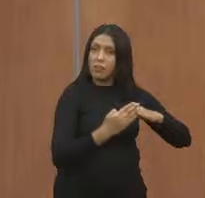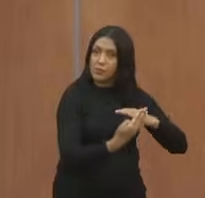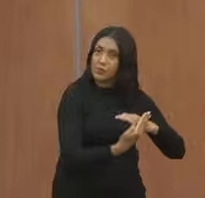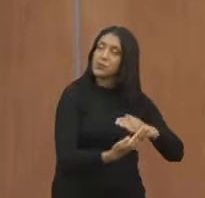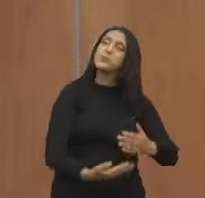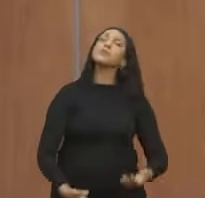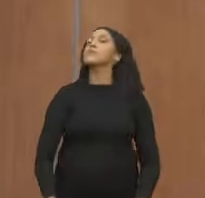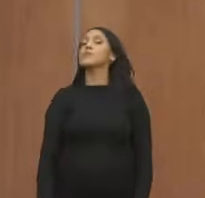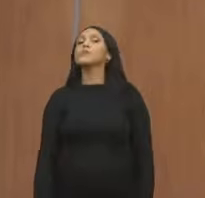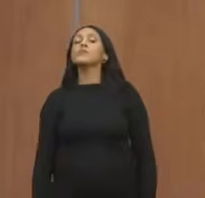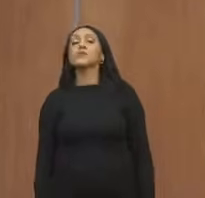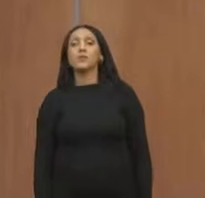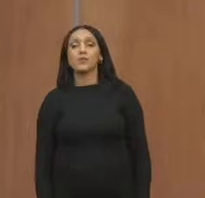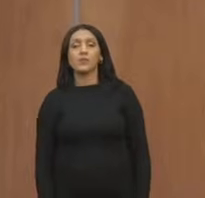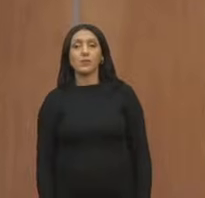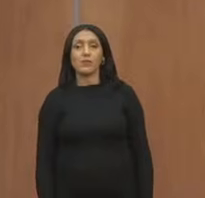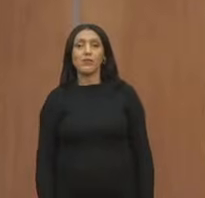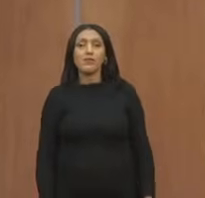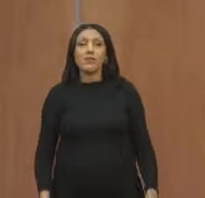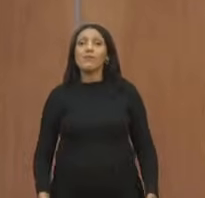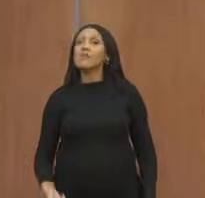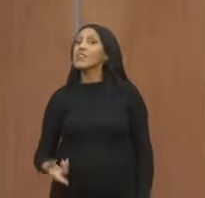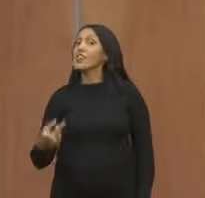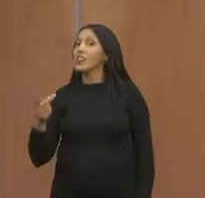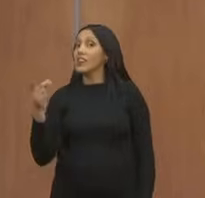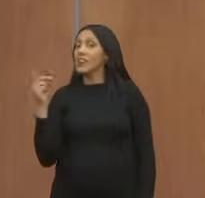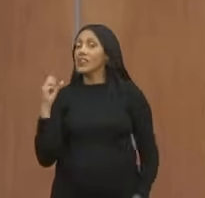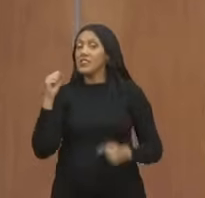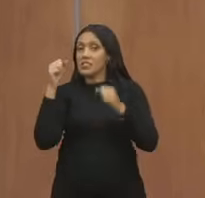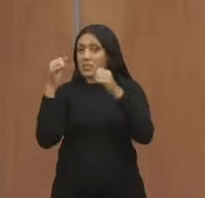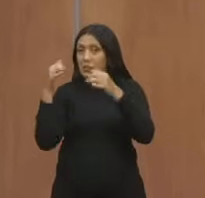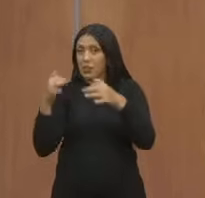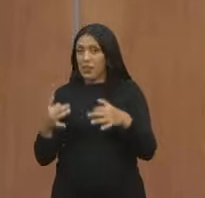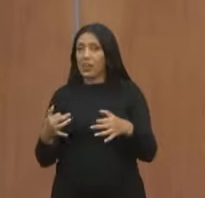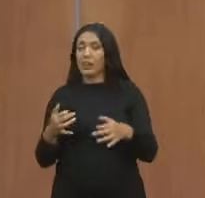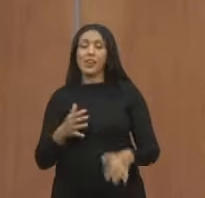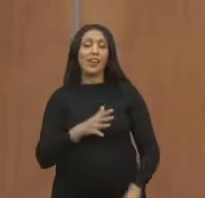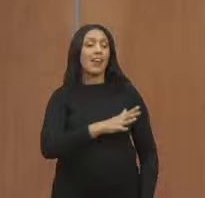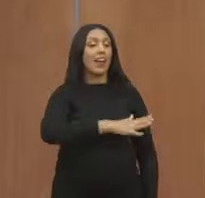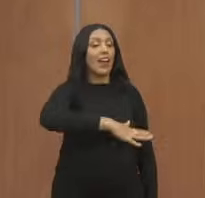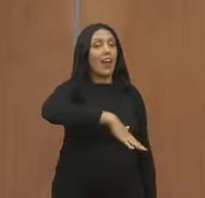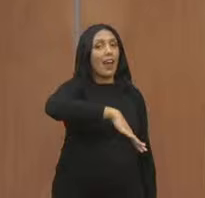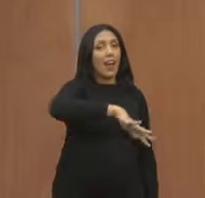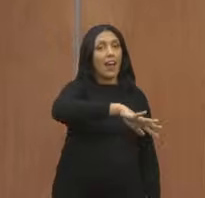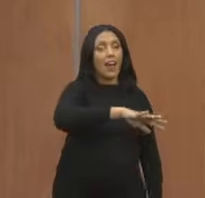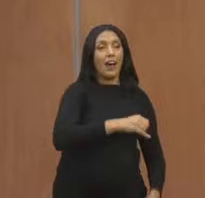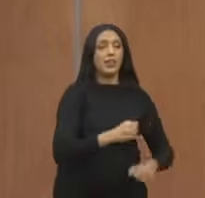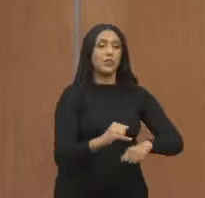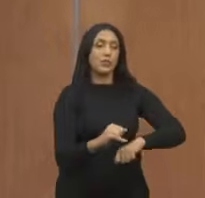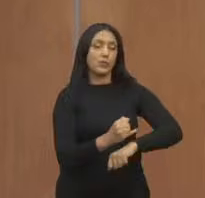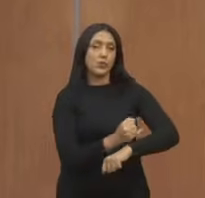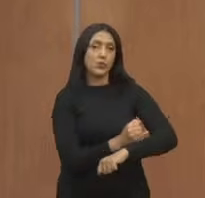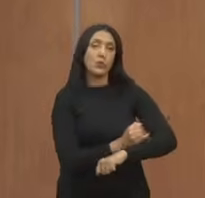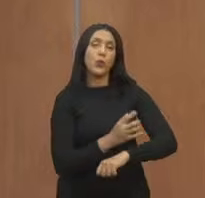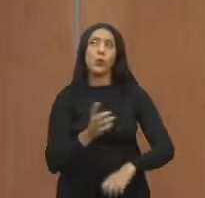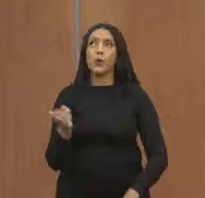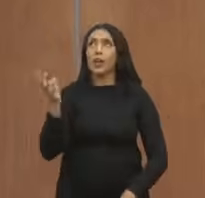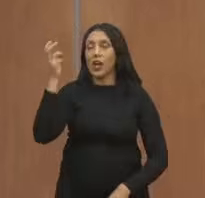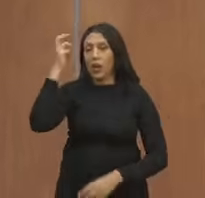como eu falei anteriormente, que todas as áreas da cidade, cultura, infraestrutura, mobilidade, segurança,